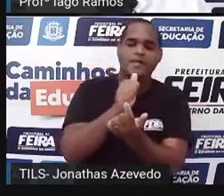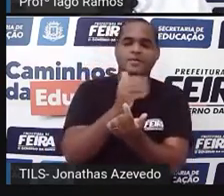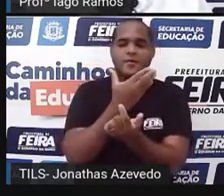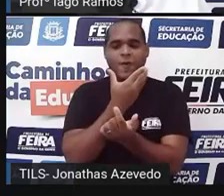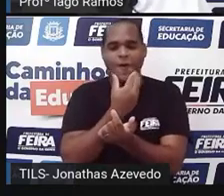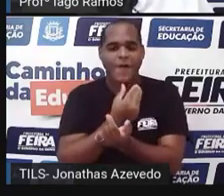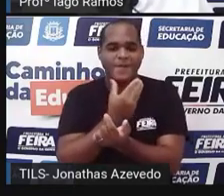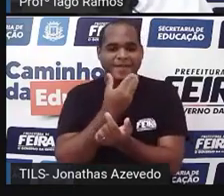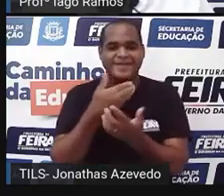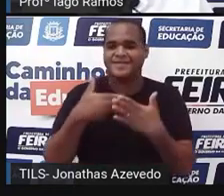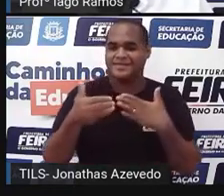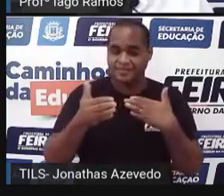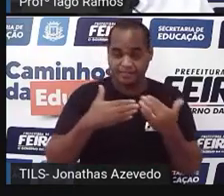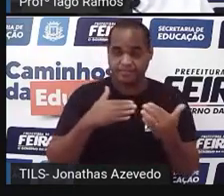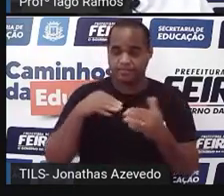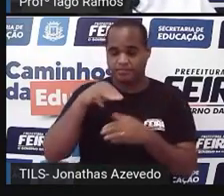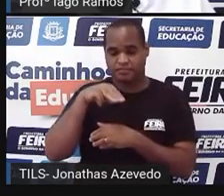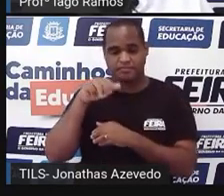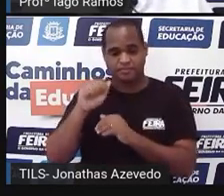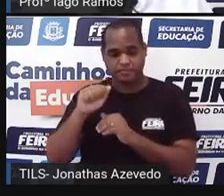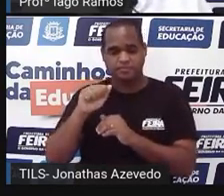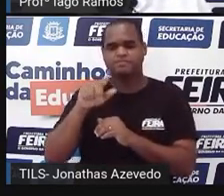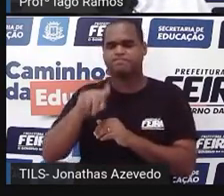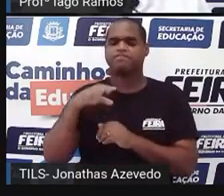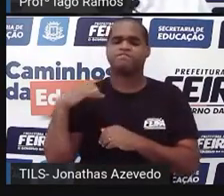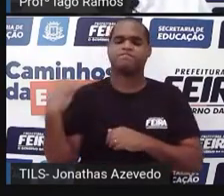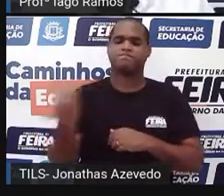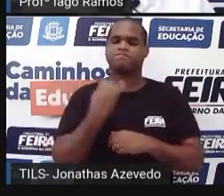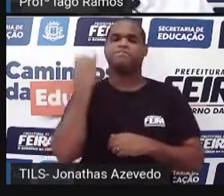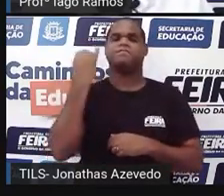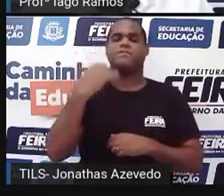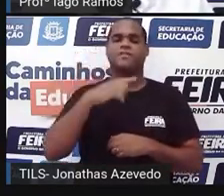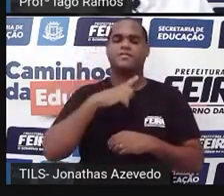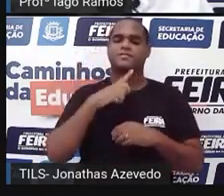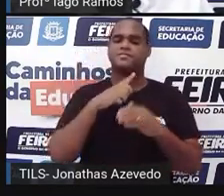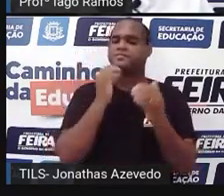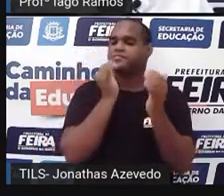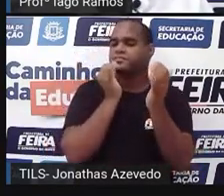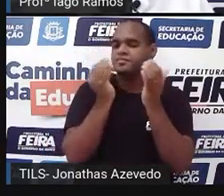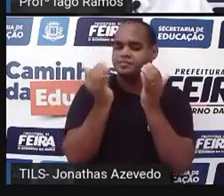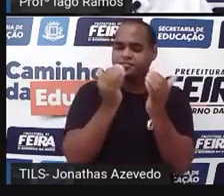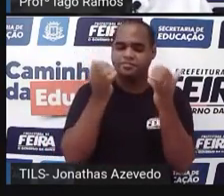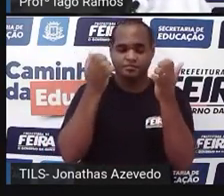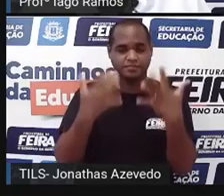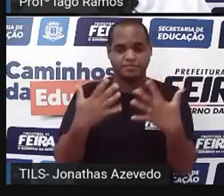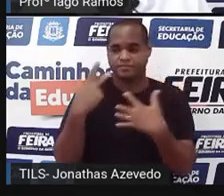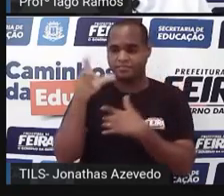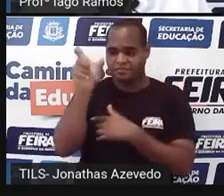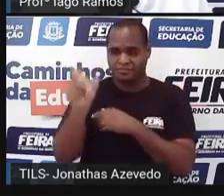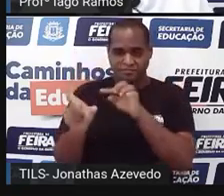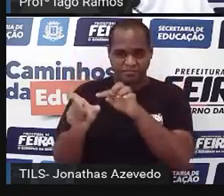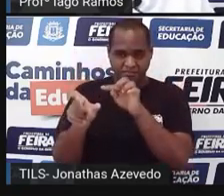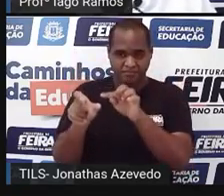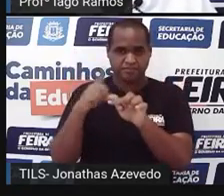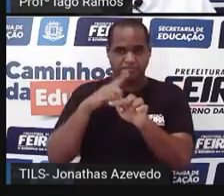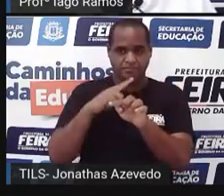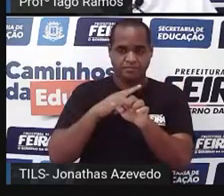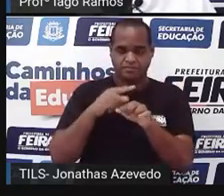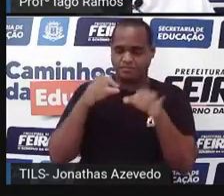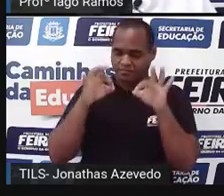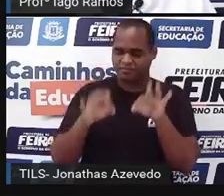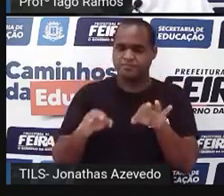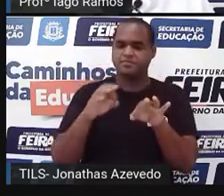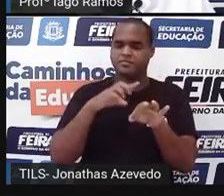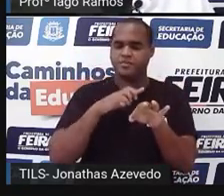né Essa média de altura é muito importante porque se compara com times adversários né e com